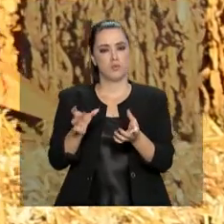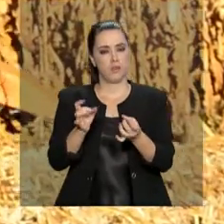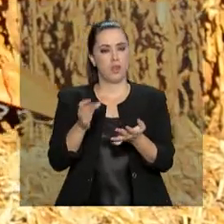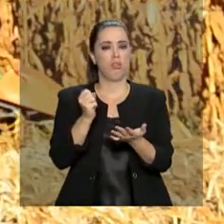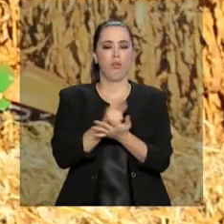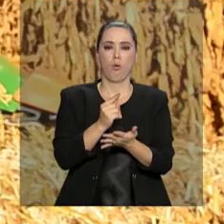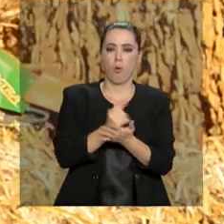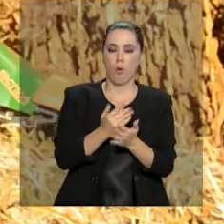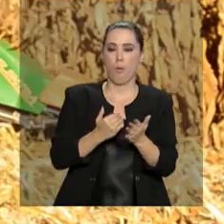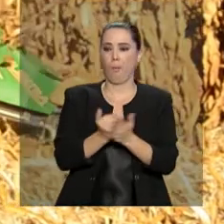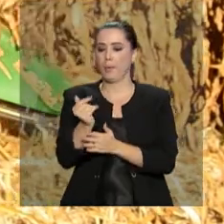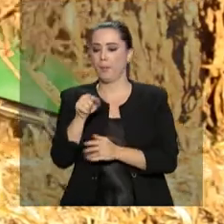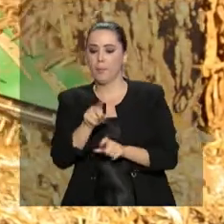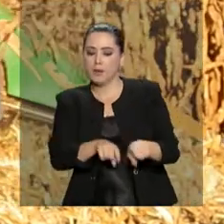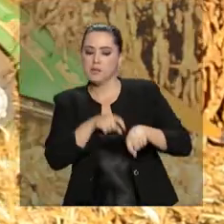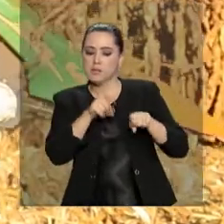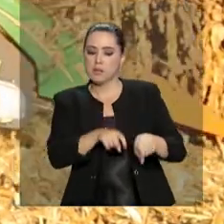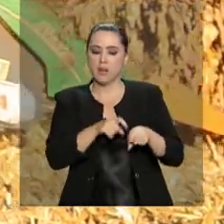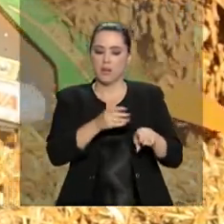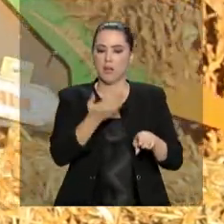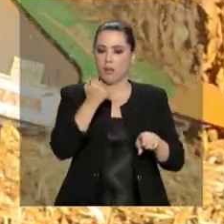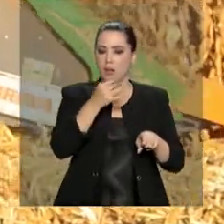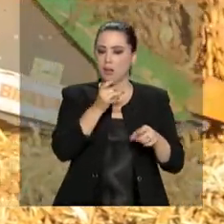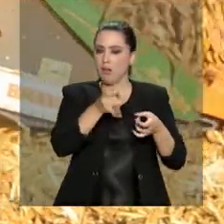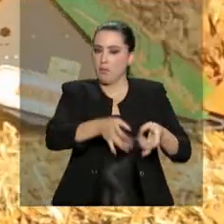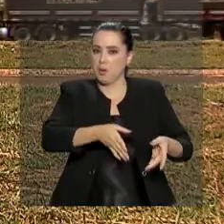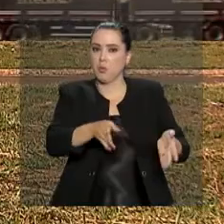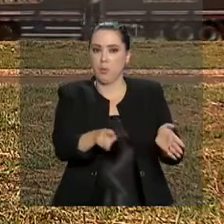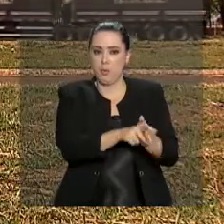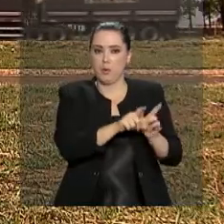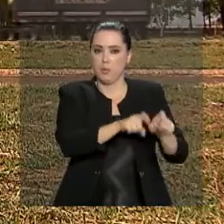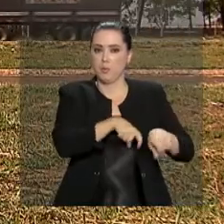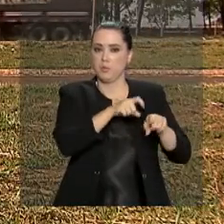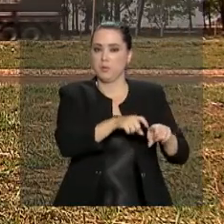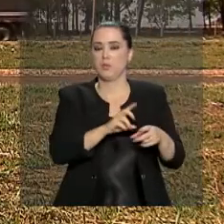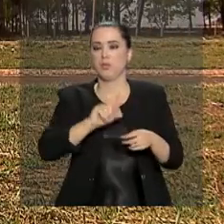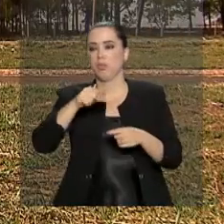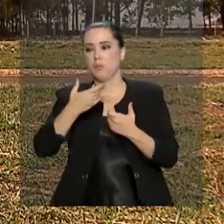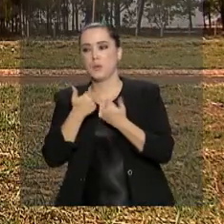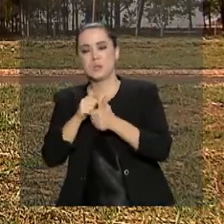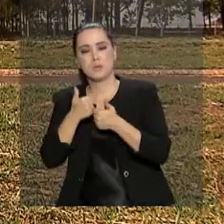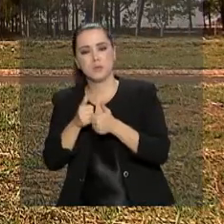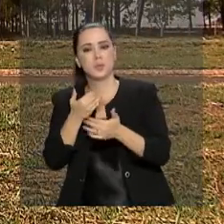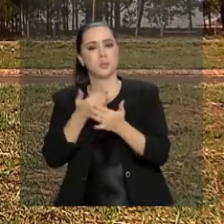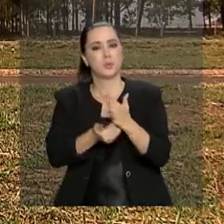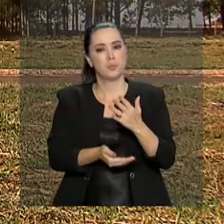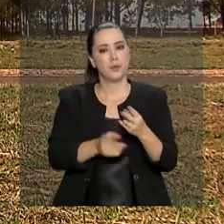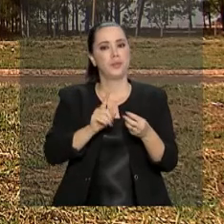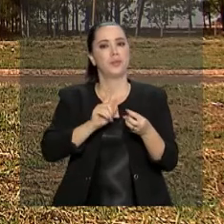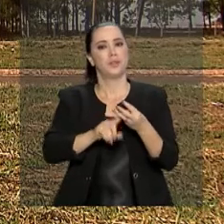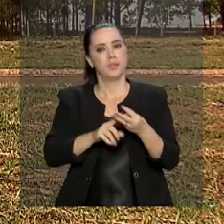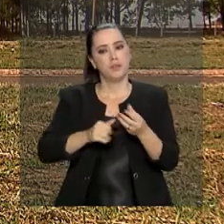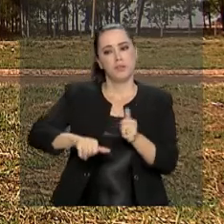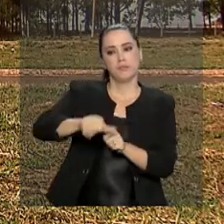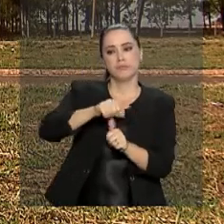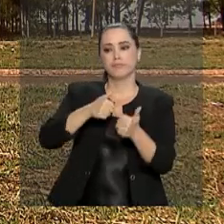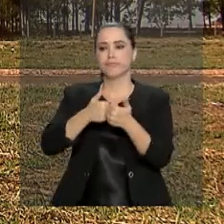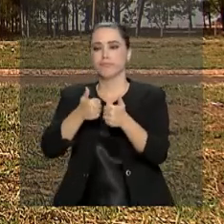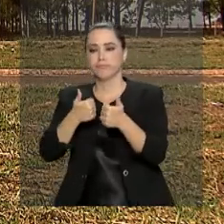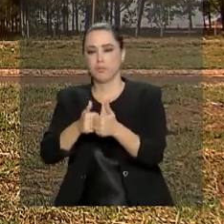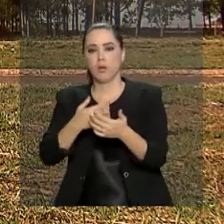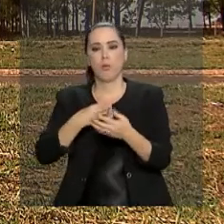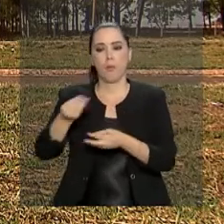do produto em que parte do alimento fica no campo depois no transporte e no manejo desse material